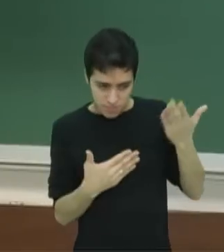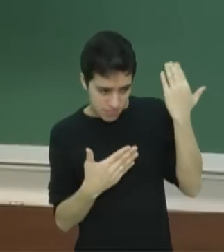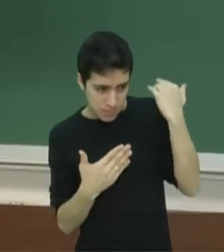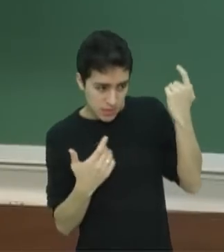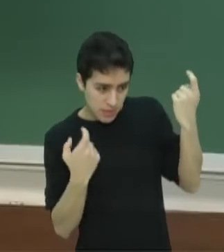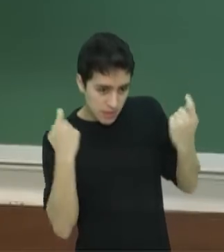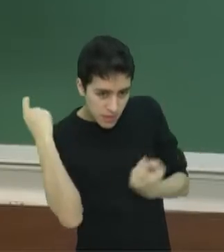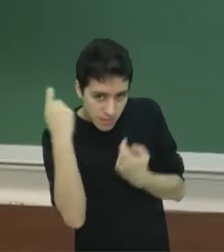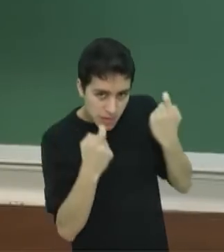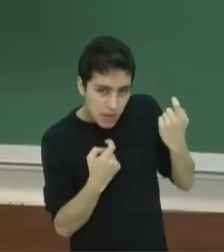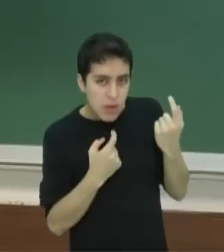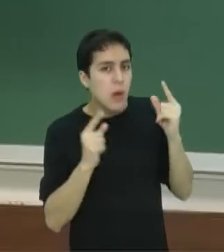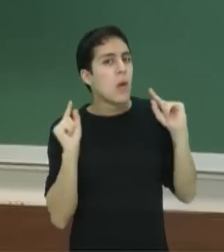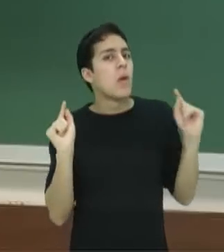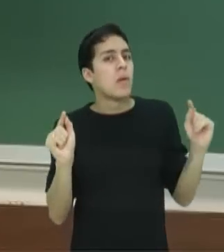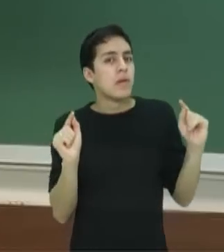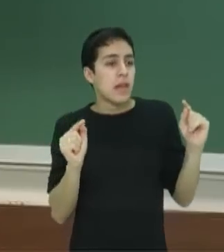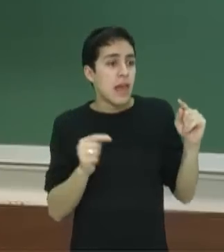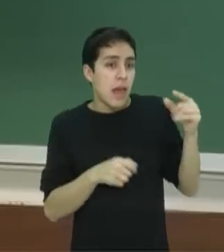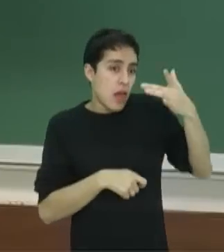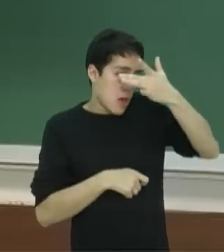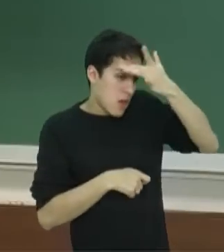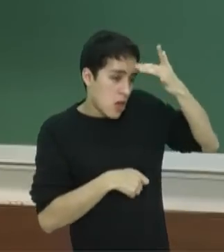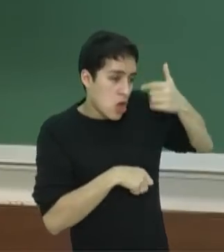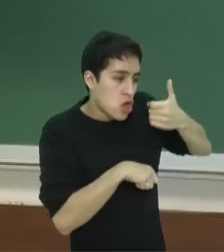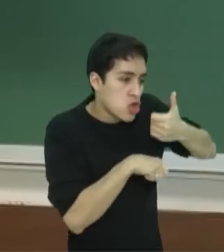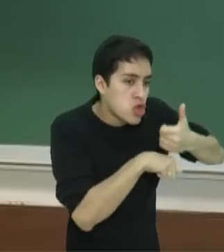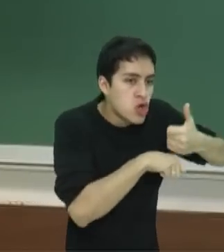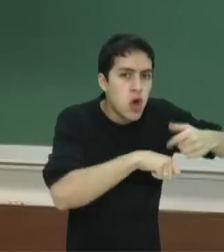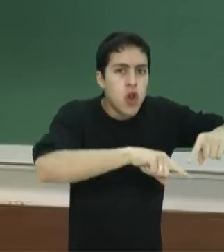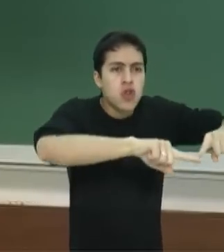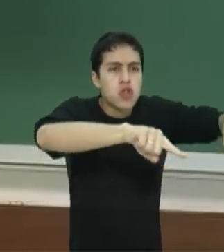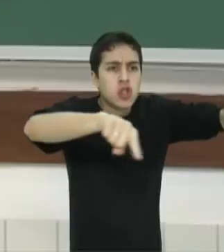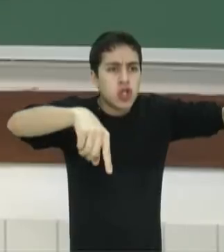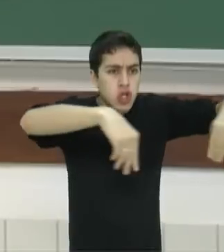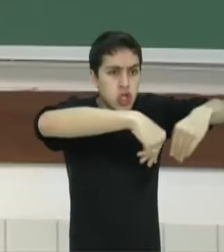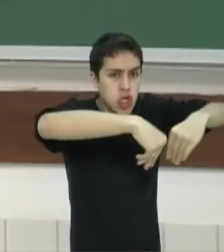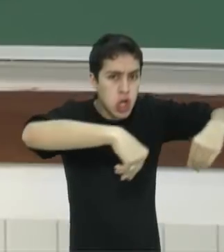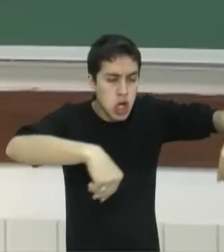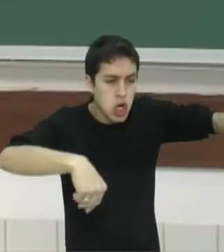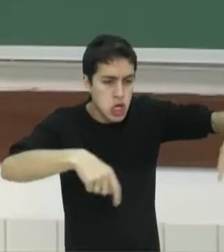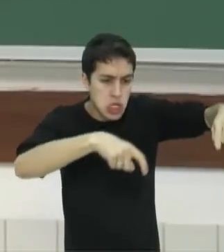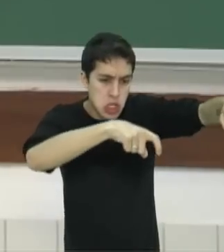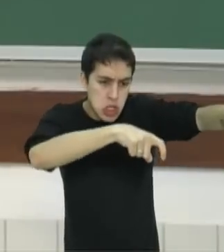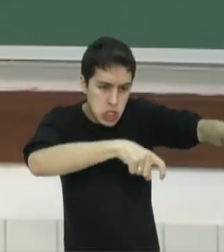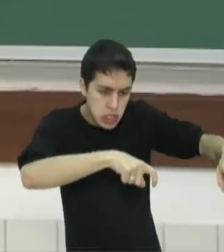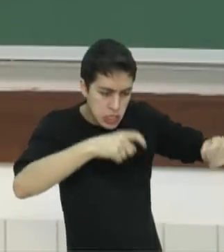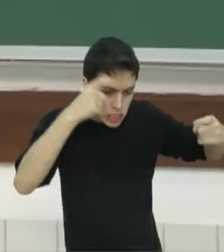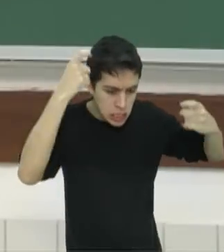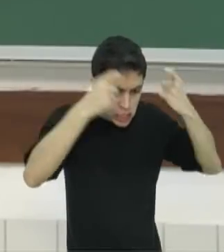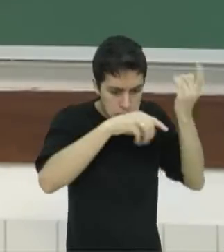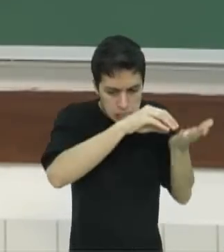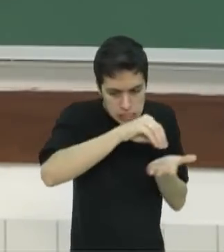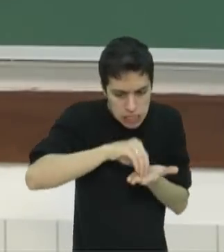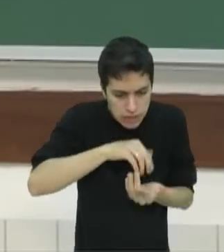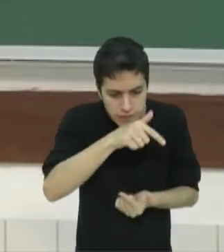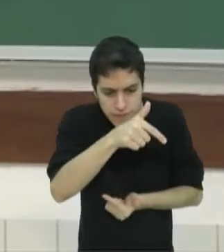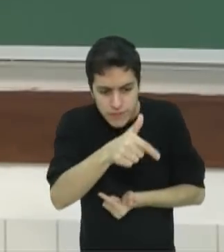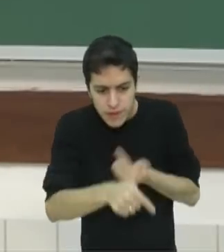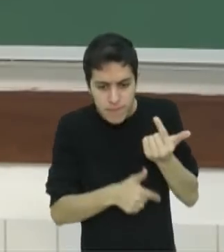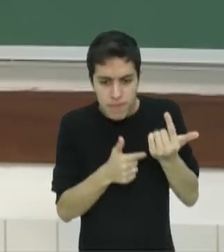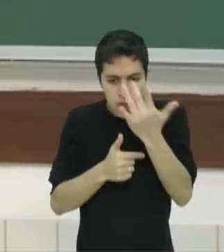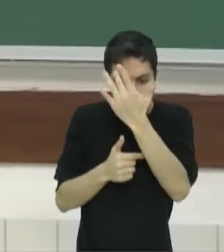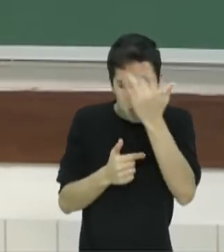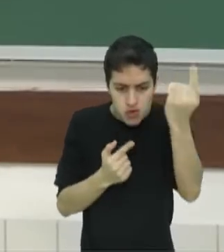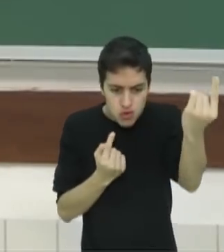com essa, com uma possível falta de trabalhadores. Eles então decidem enviar, né, junto